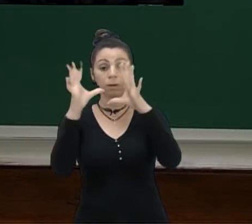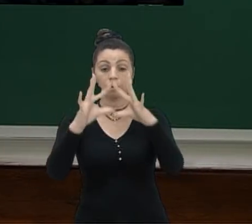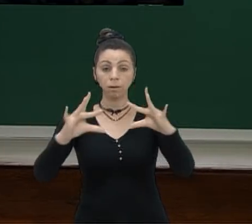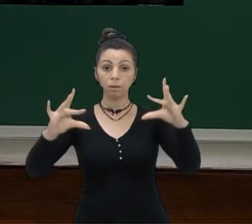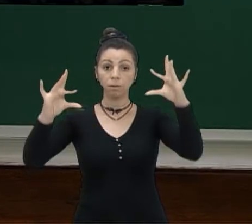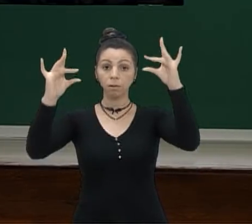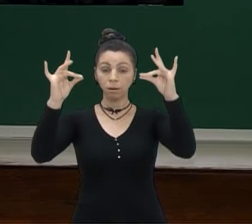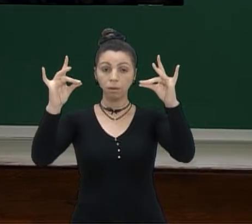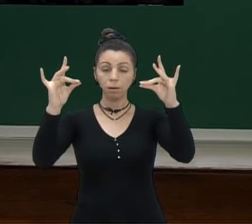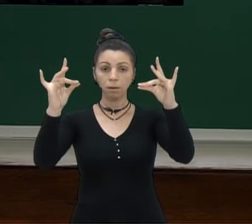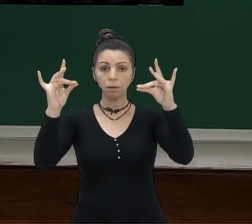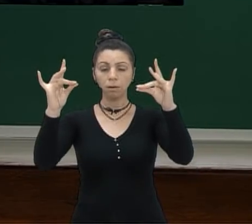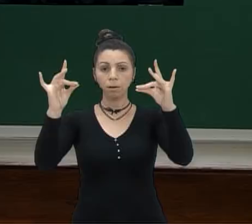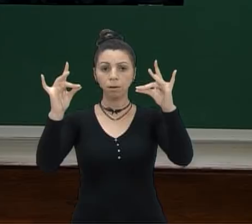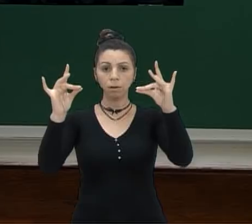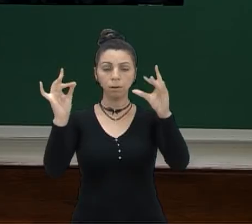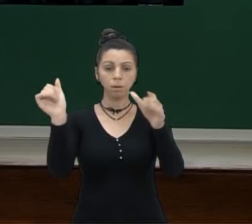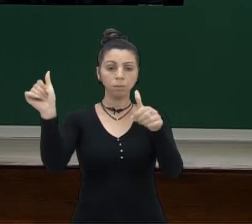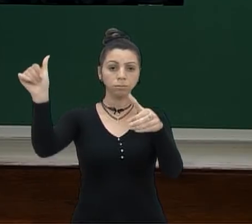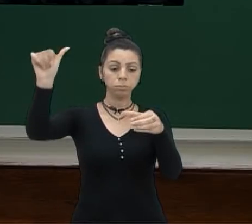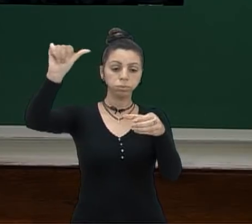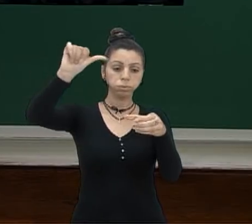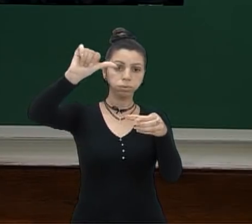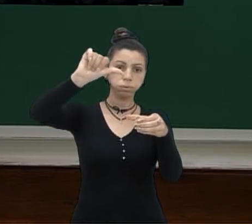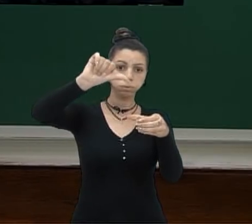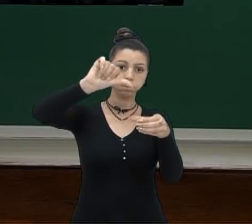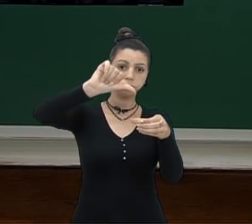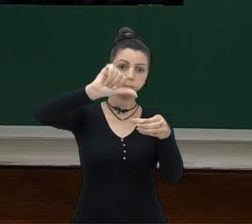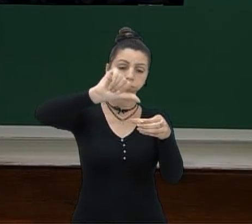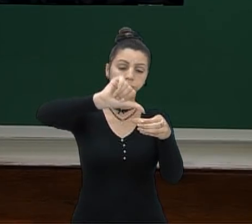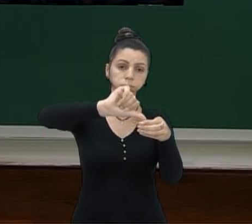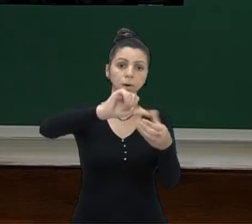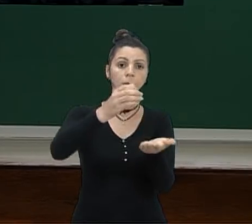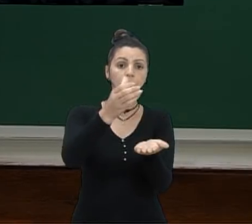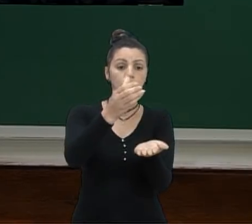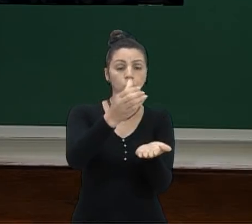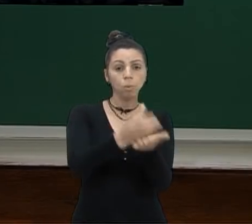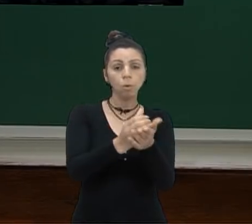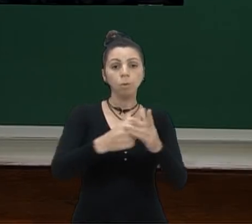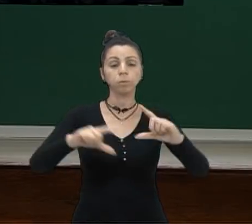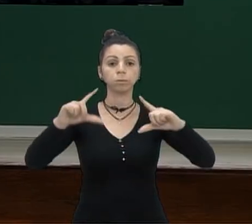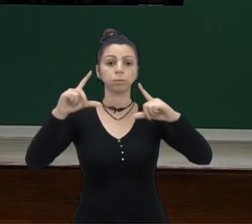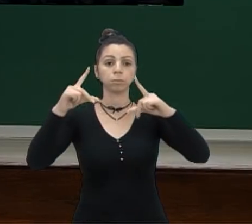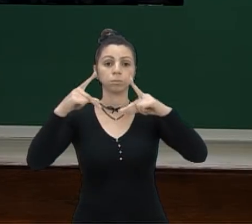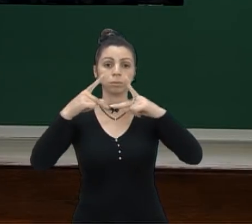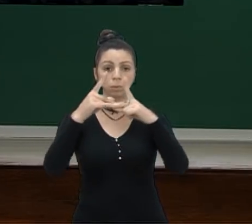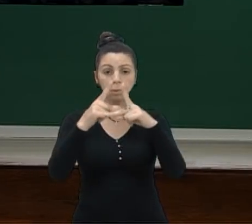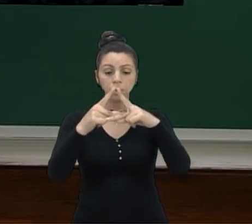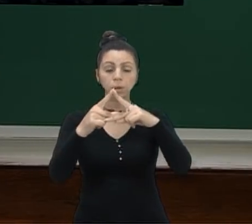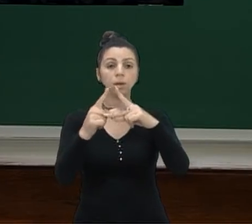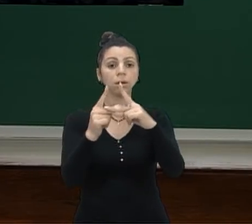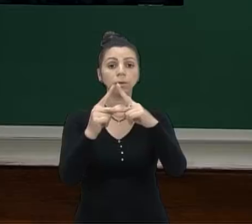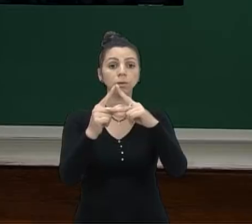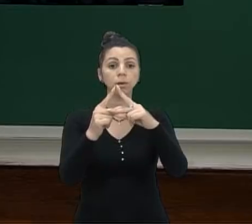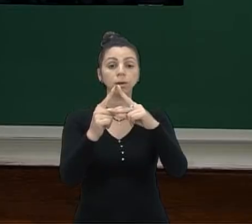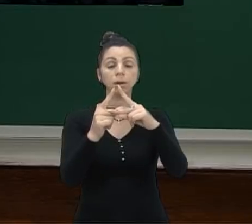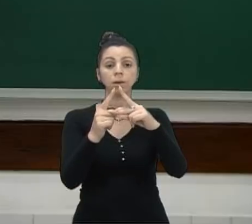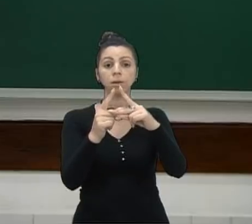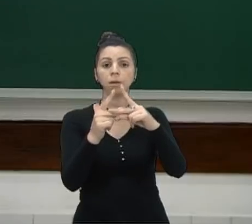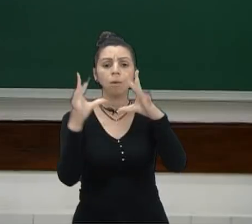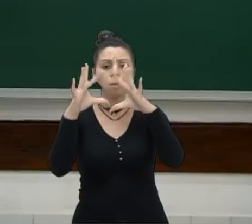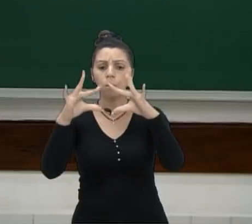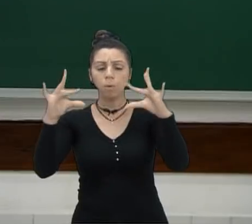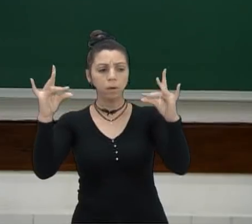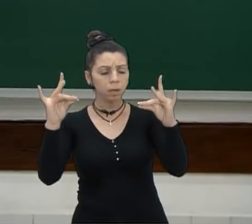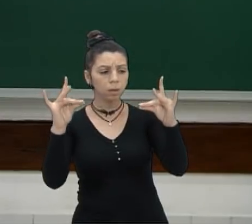daquele recipiente. Então, se eu coloco, por exemplo, um líquido num copo triangular, vai ficar com o formato triangular. Mas se